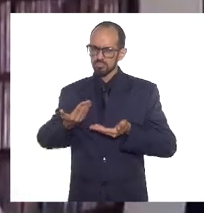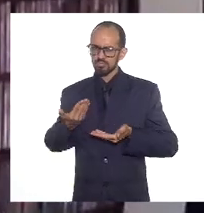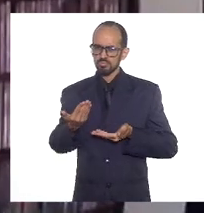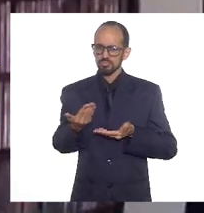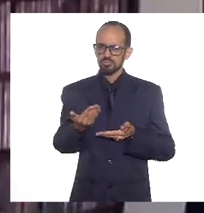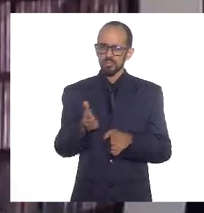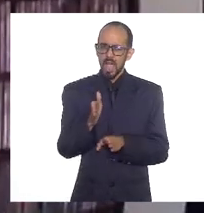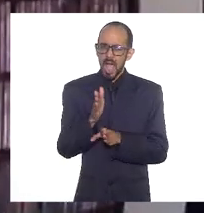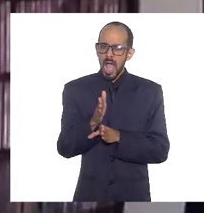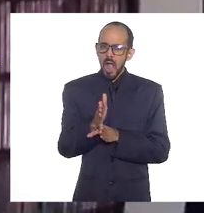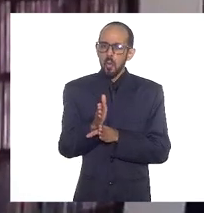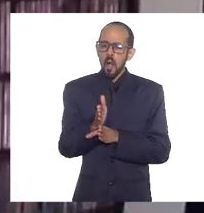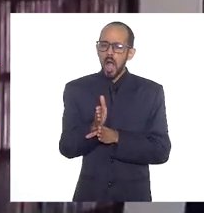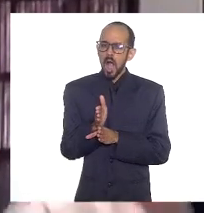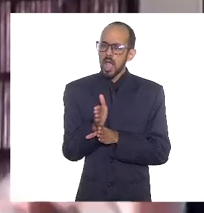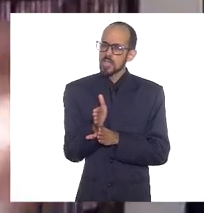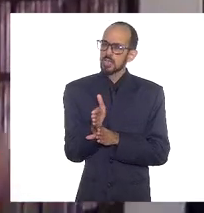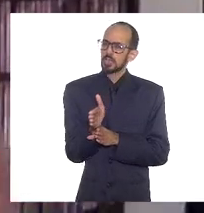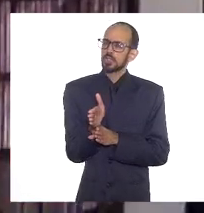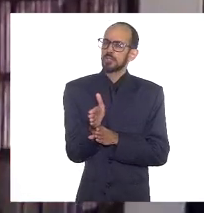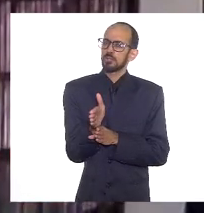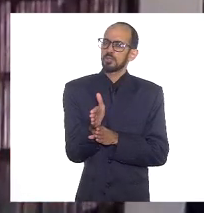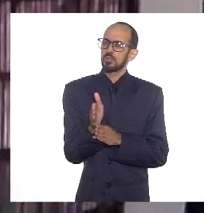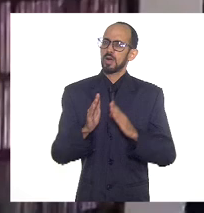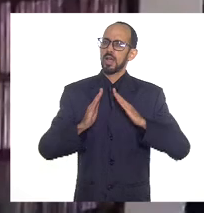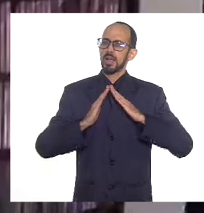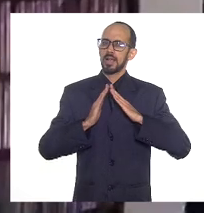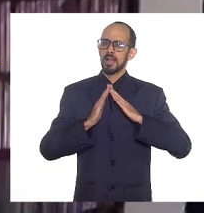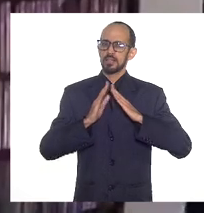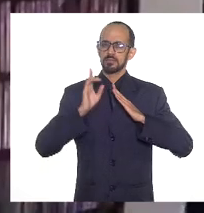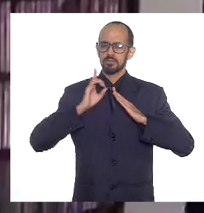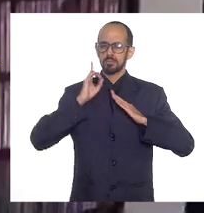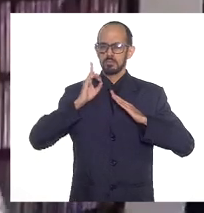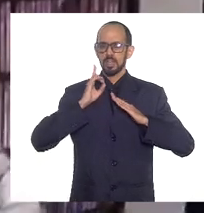Parlamento Fluminense, quer dizer,